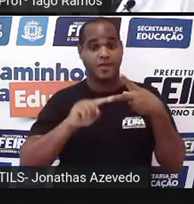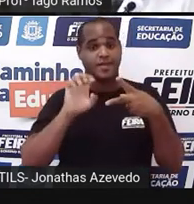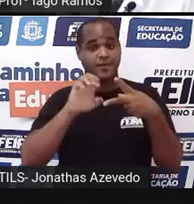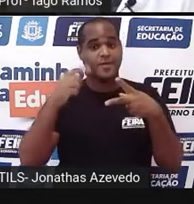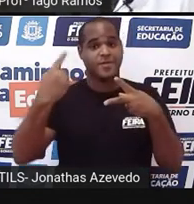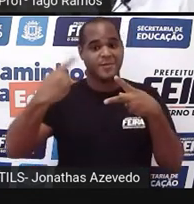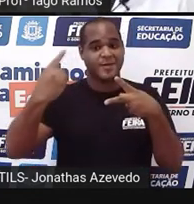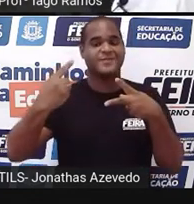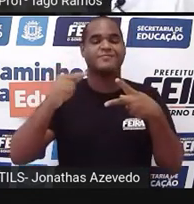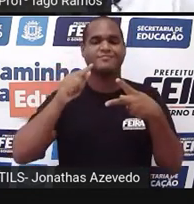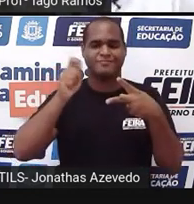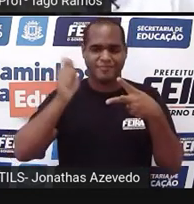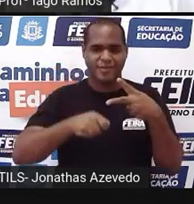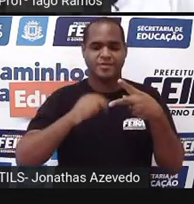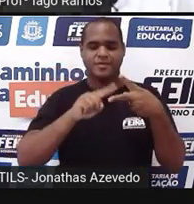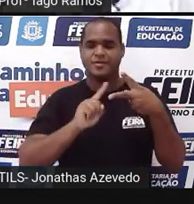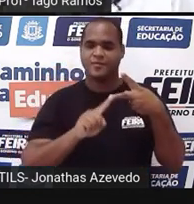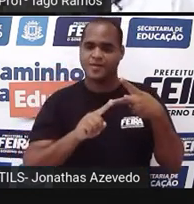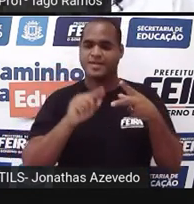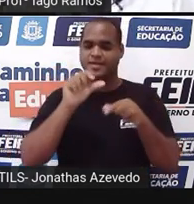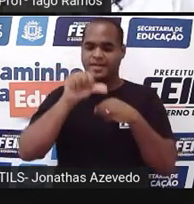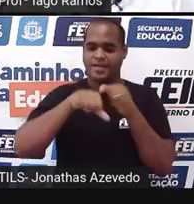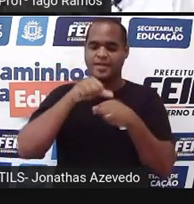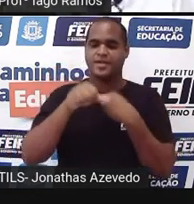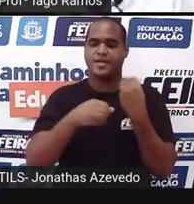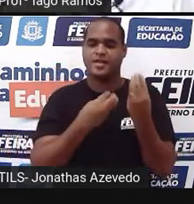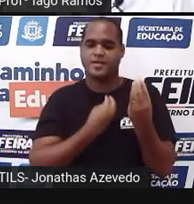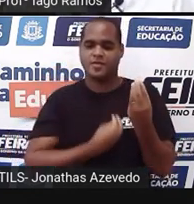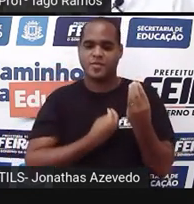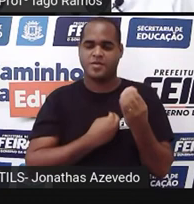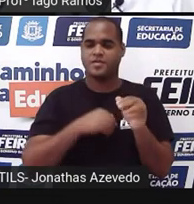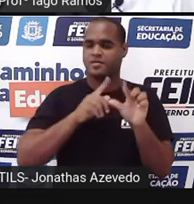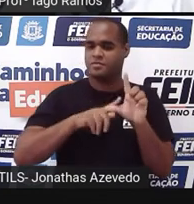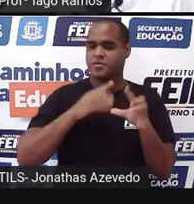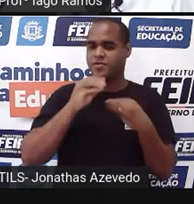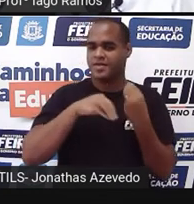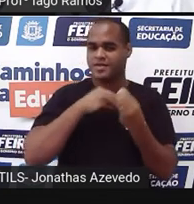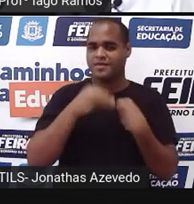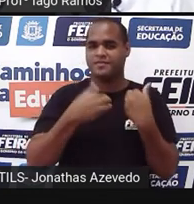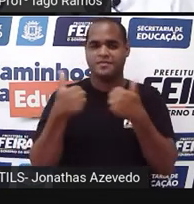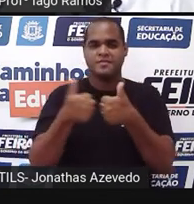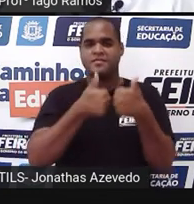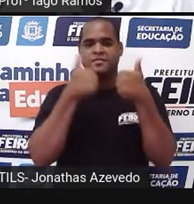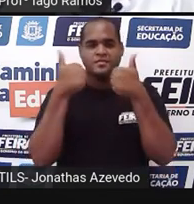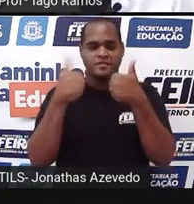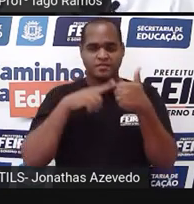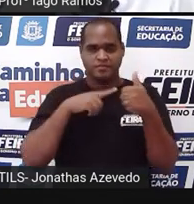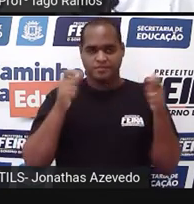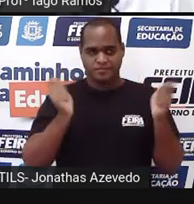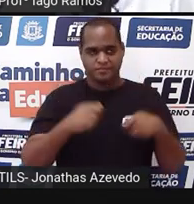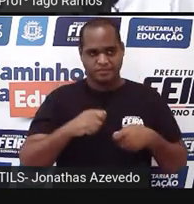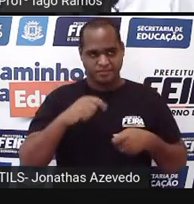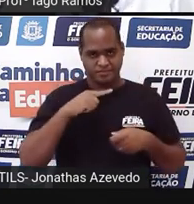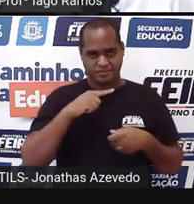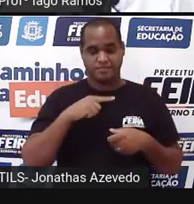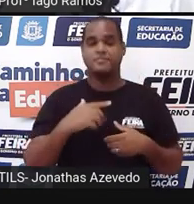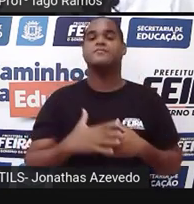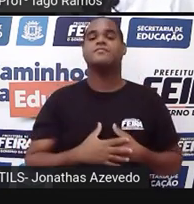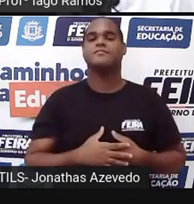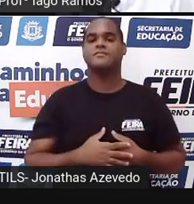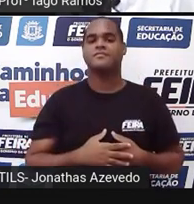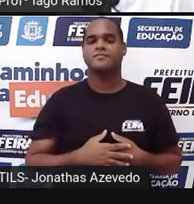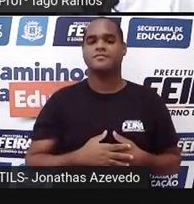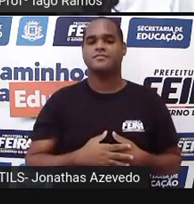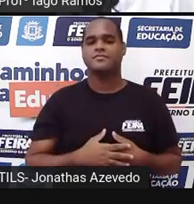equações do 1º grau com duas incógnitas tá bom belezinha Então é